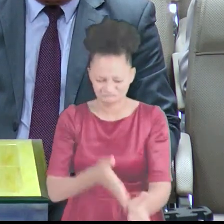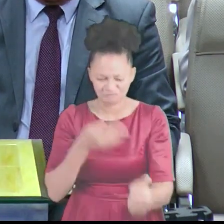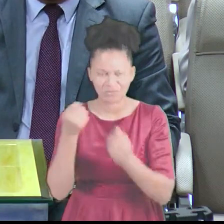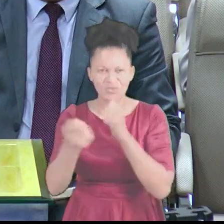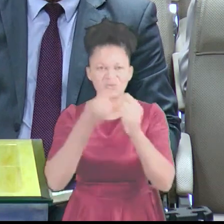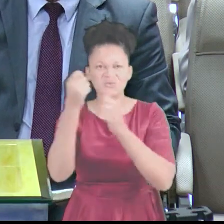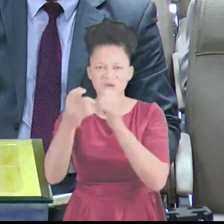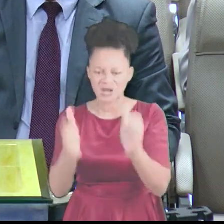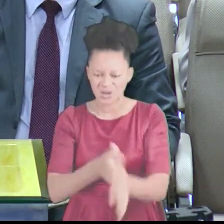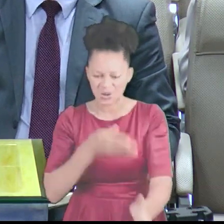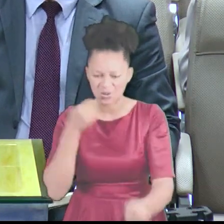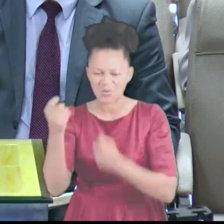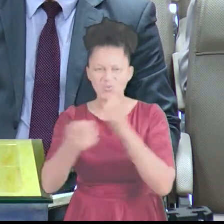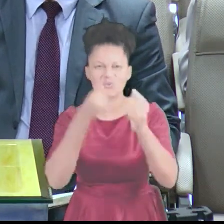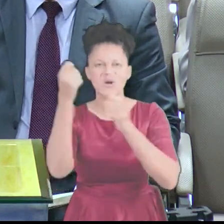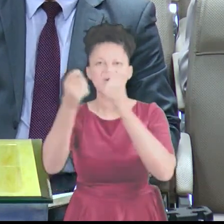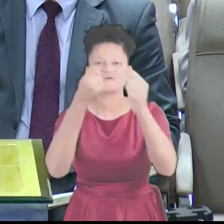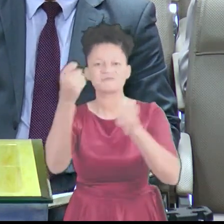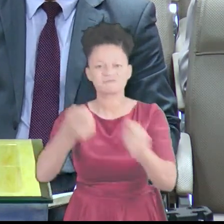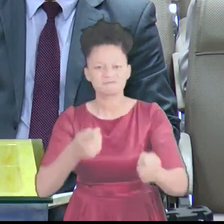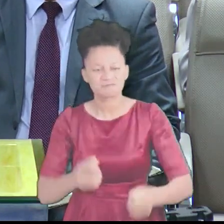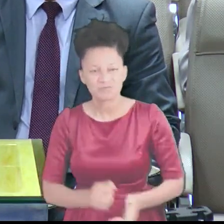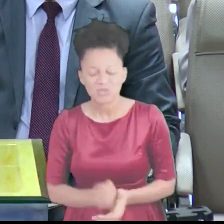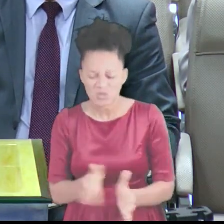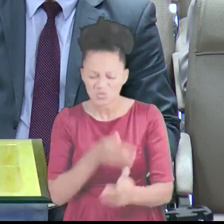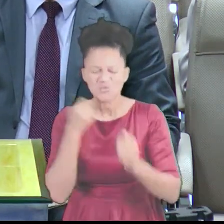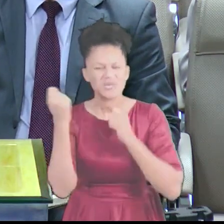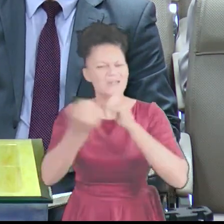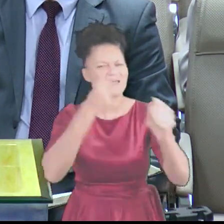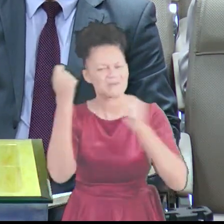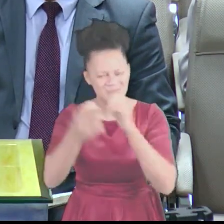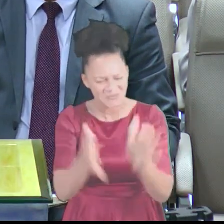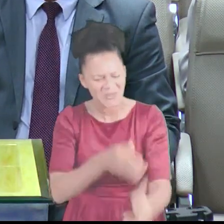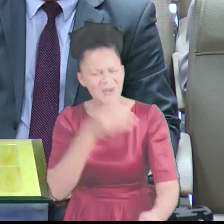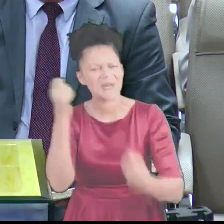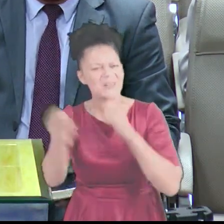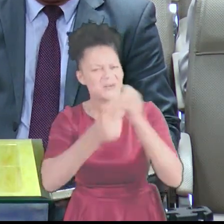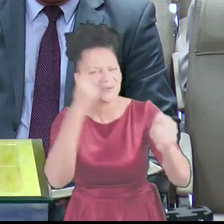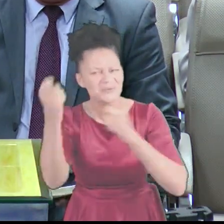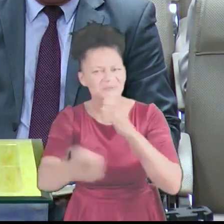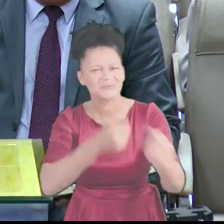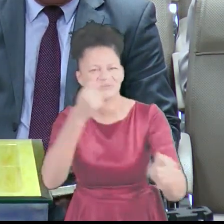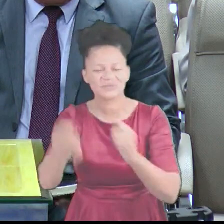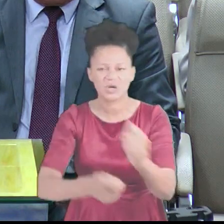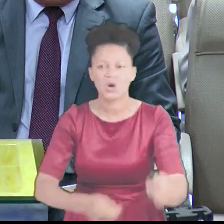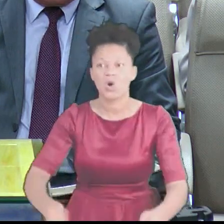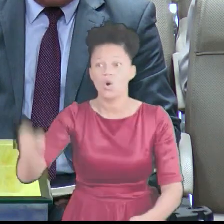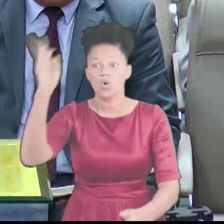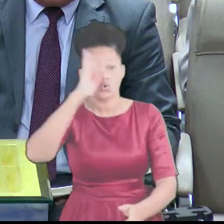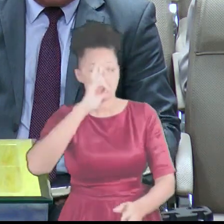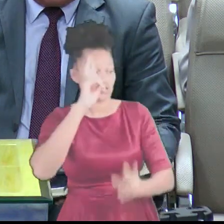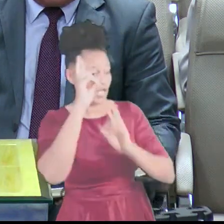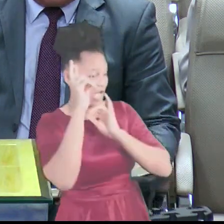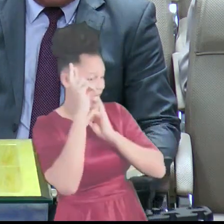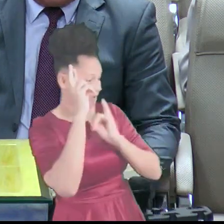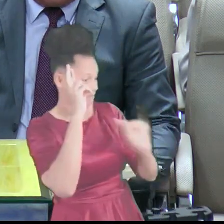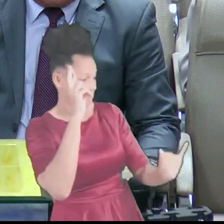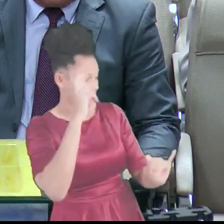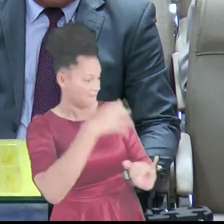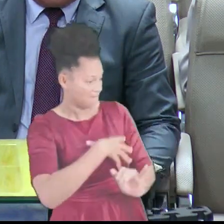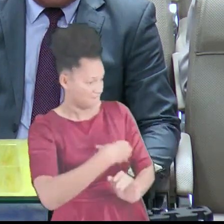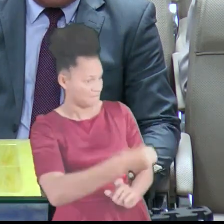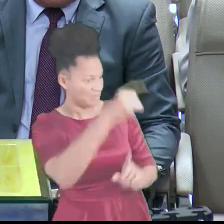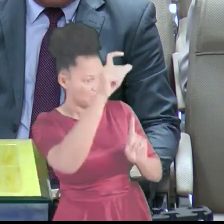Aleluia, aleluia, aleluia. Aleluia, aleluia. Aí o Senhor diz assim: homem de, filho